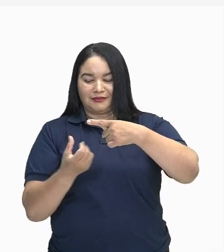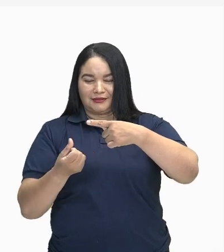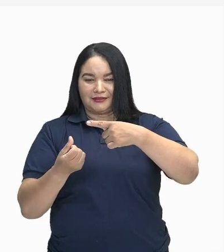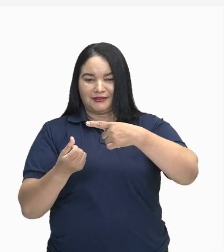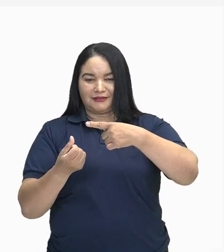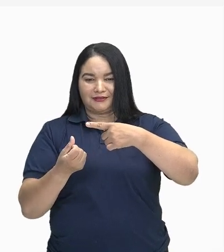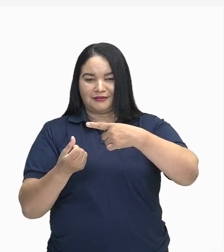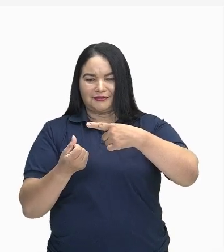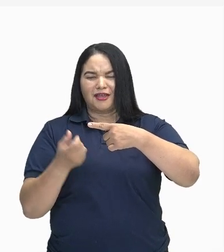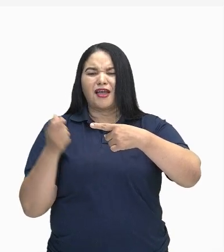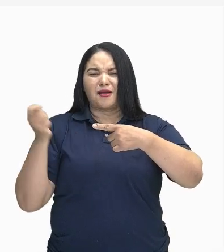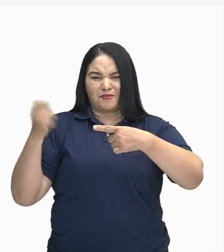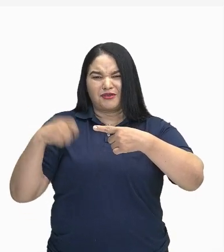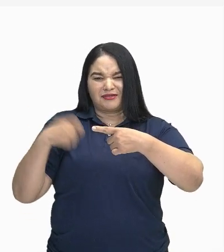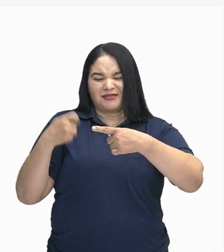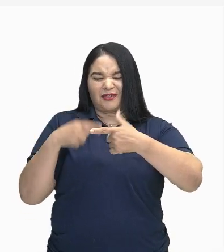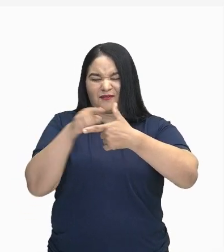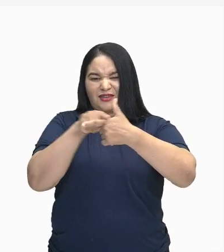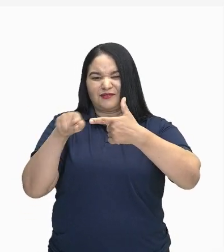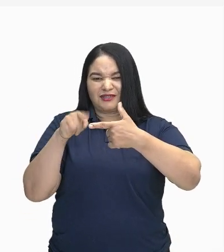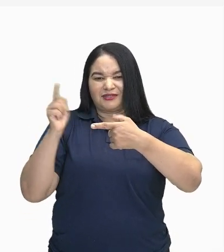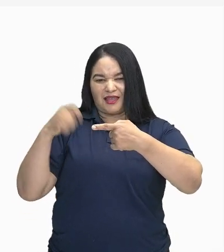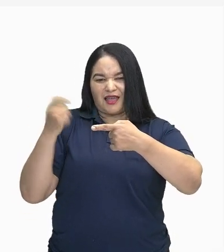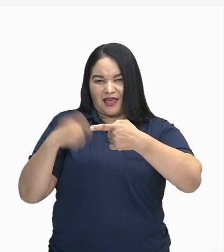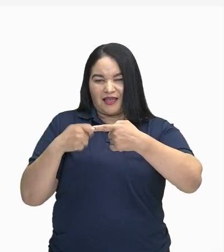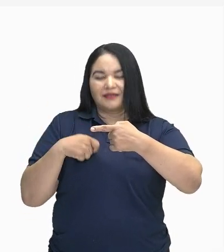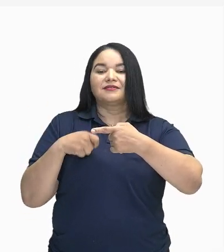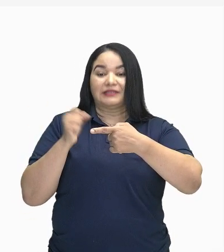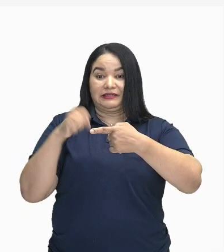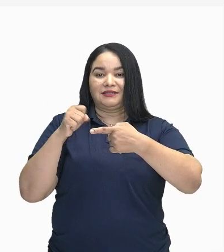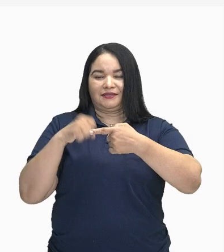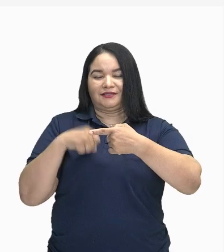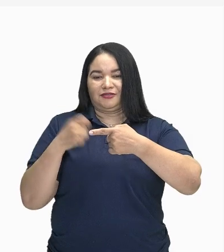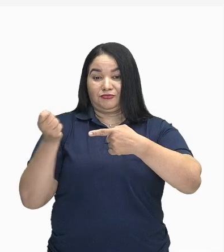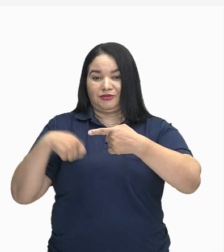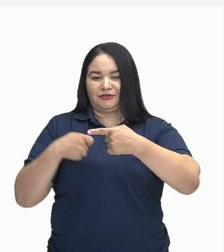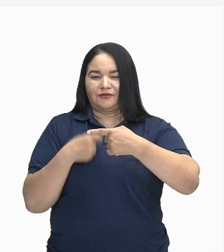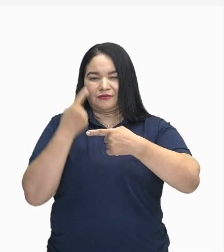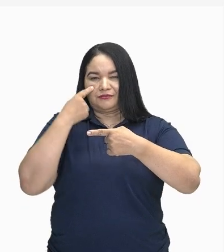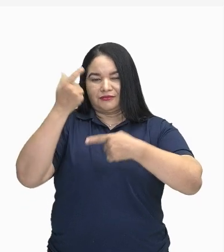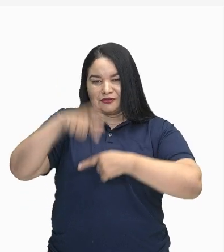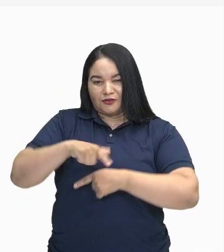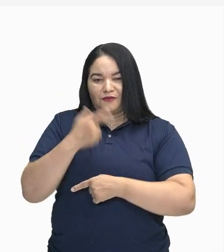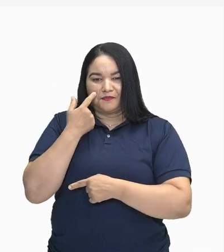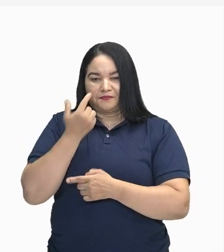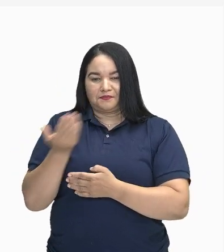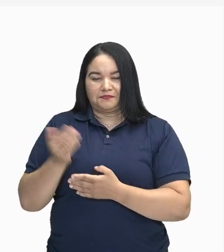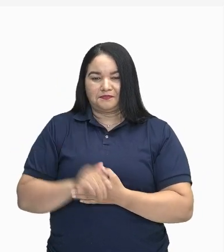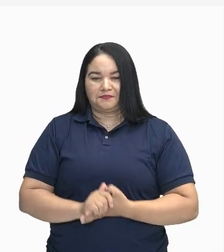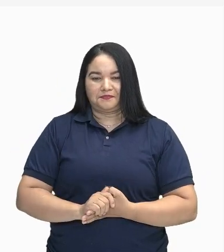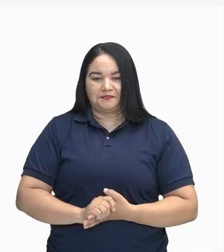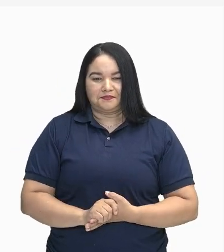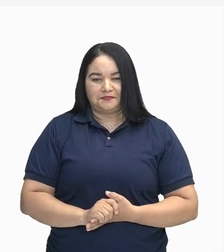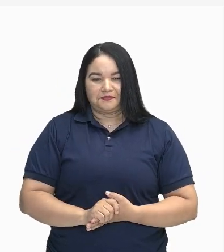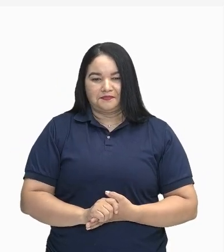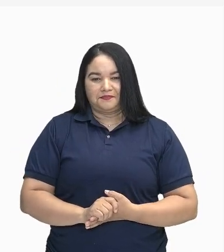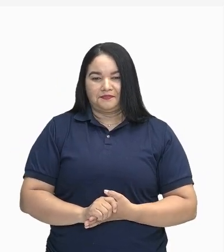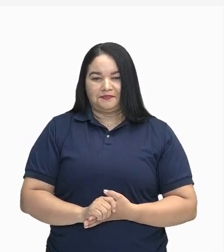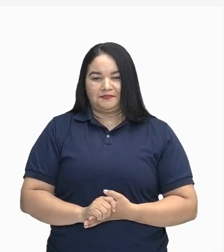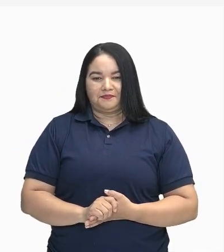de simplificar ainda 4 sobre 36? Dá sim. Vou só reescrever aqui, como ficou depois da